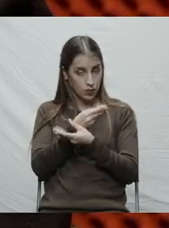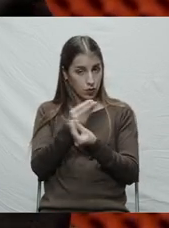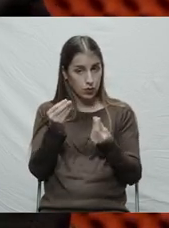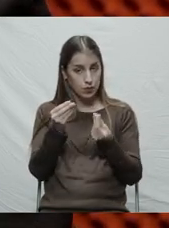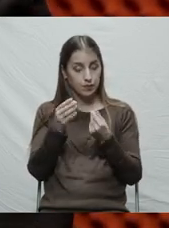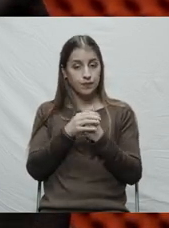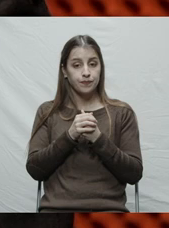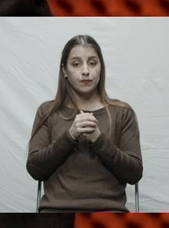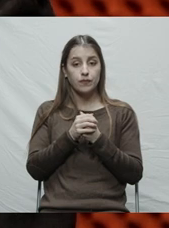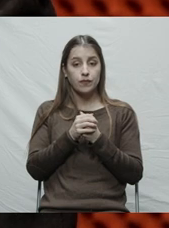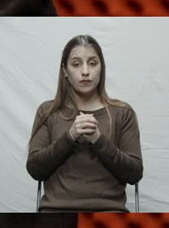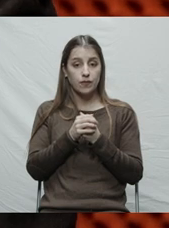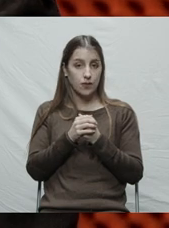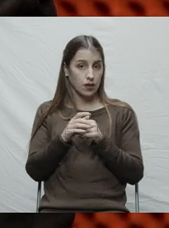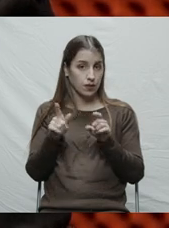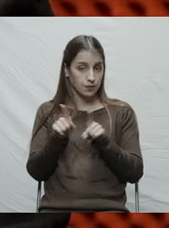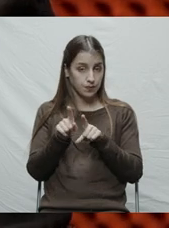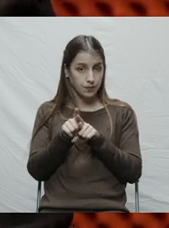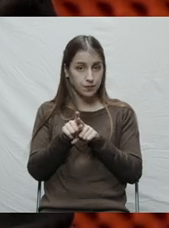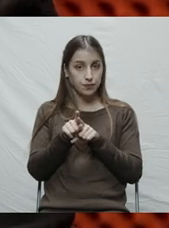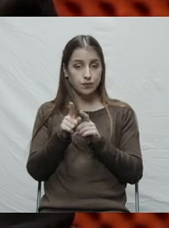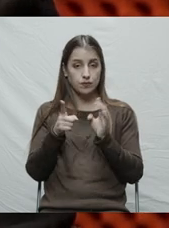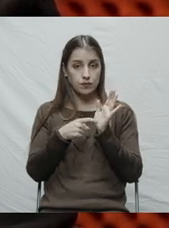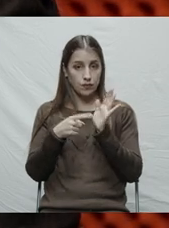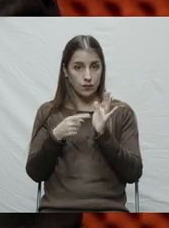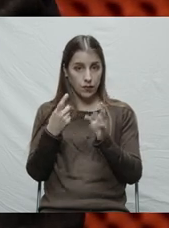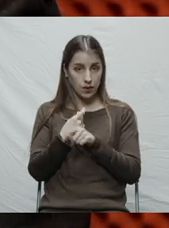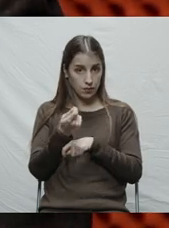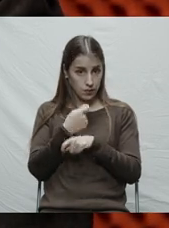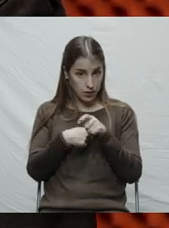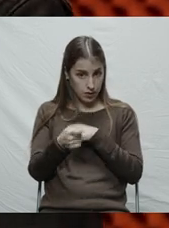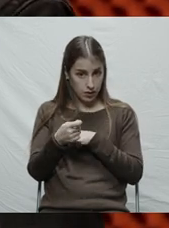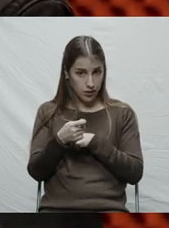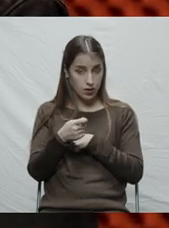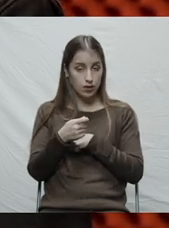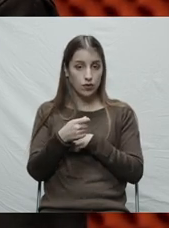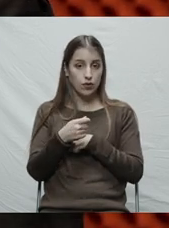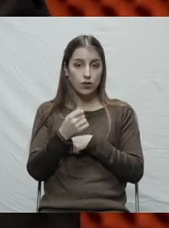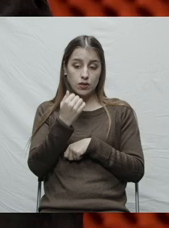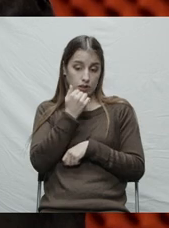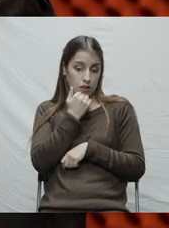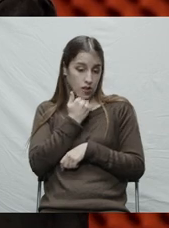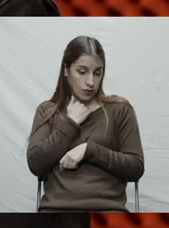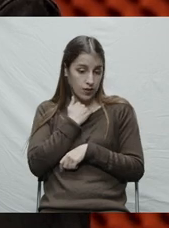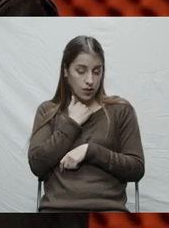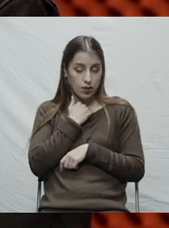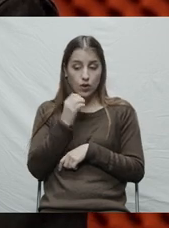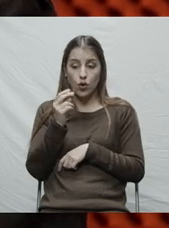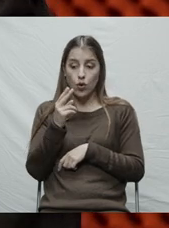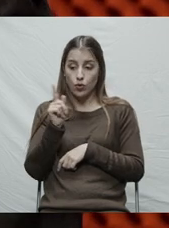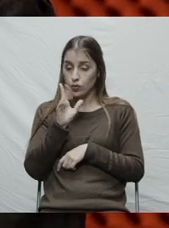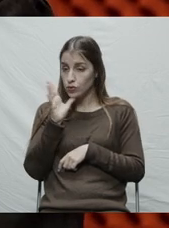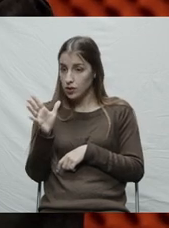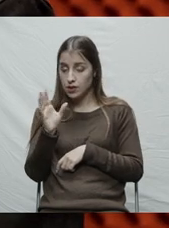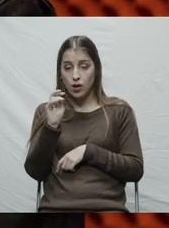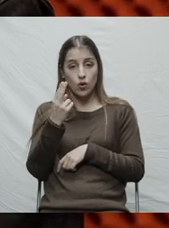para a execução, Sim. satisfazer as necessidades do mercado. Ou não lhes é dito, ou não lhes é ensinado, ou não é